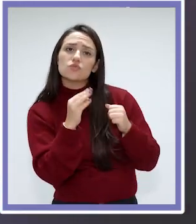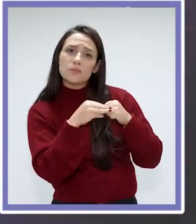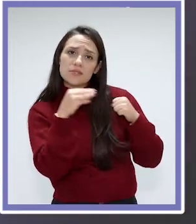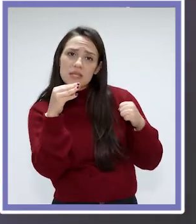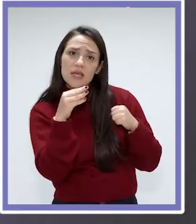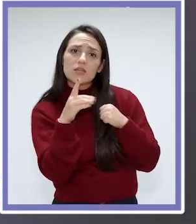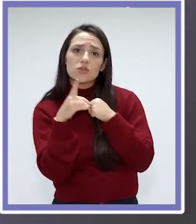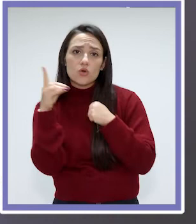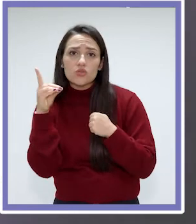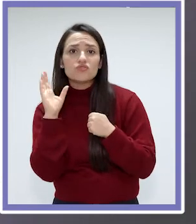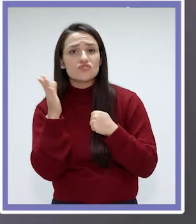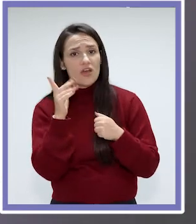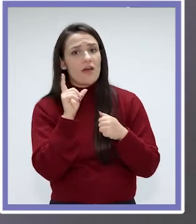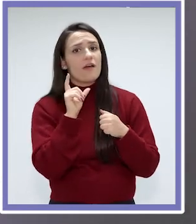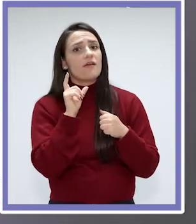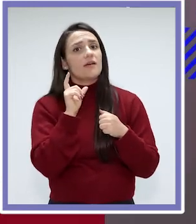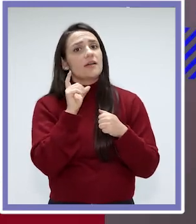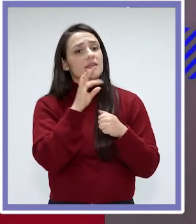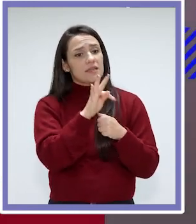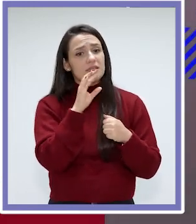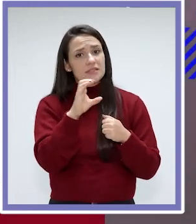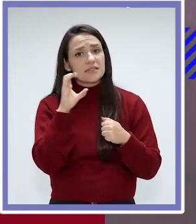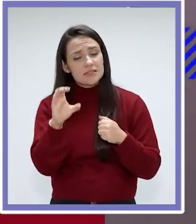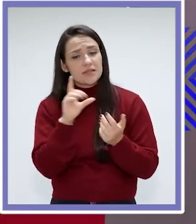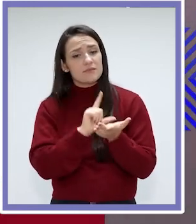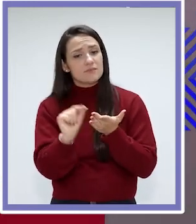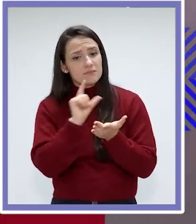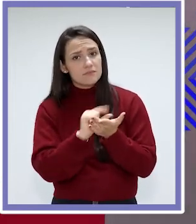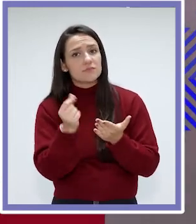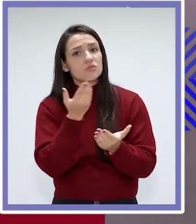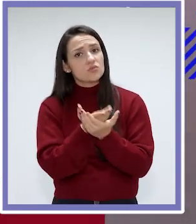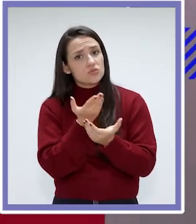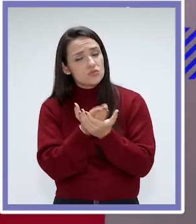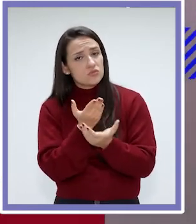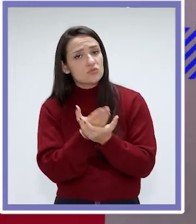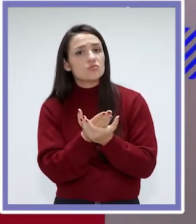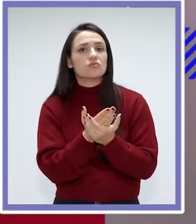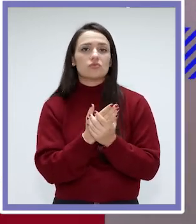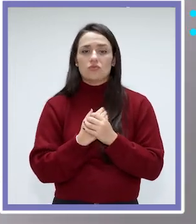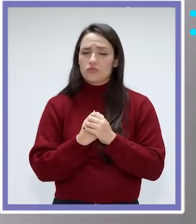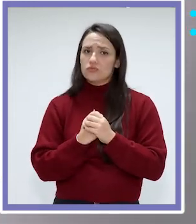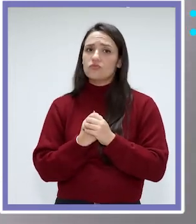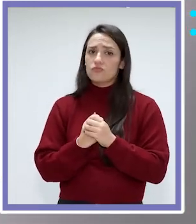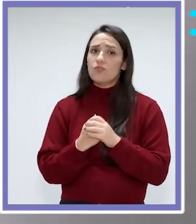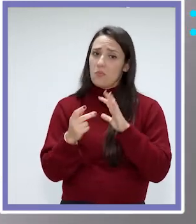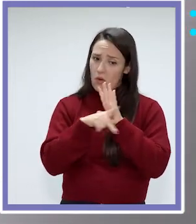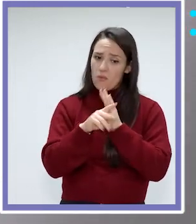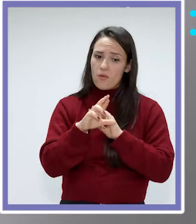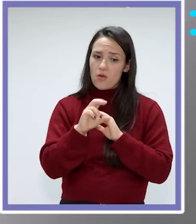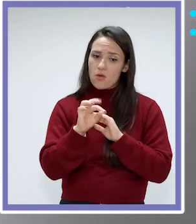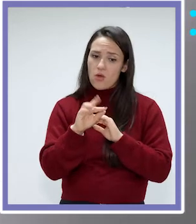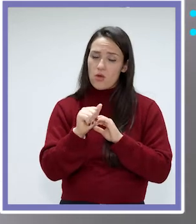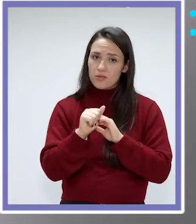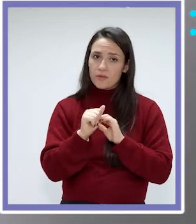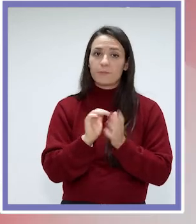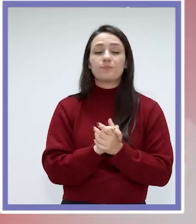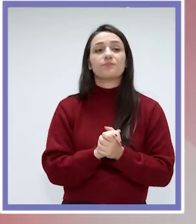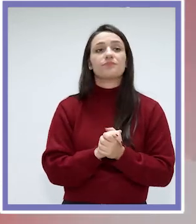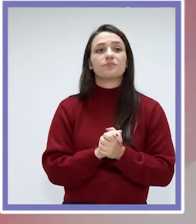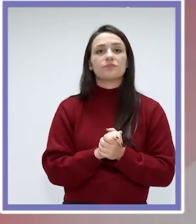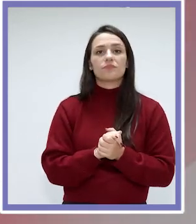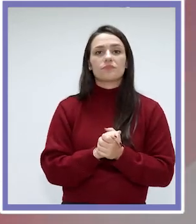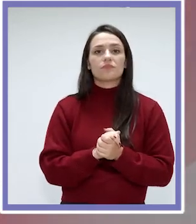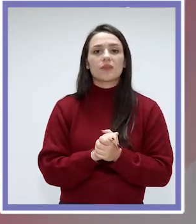de doutorado e nós temos vários trabalhos de iniciação científica. Só para mencionar um de sucesso, nós temos hoje no nosso curso de medicina da UEMS